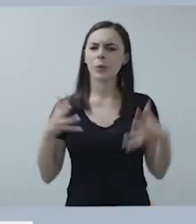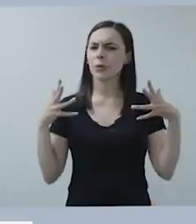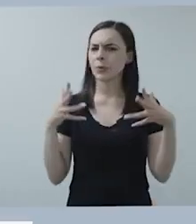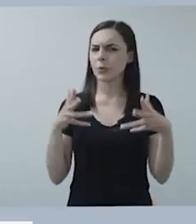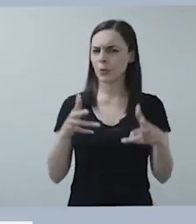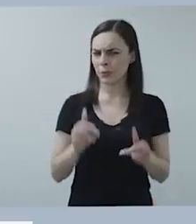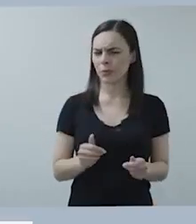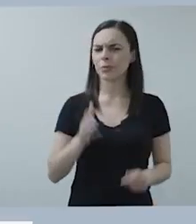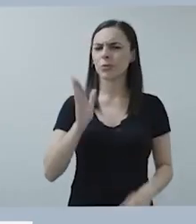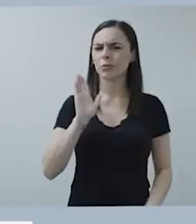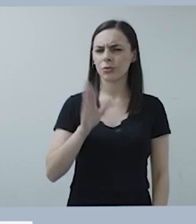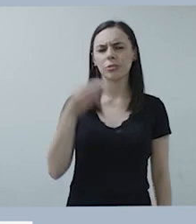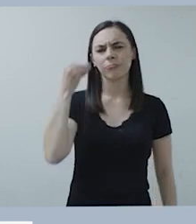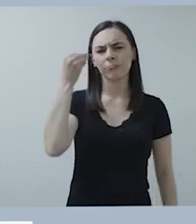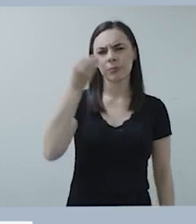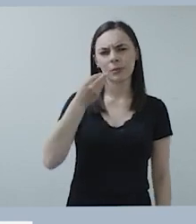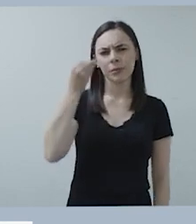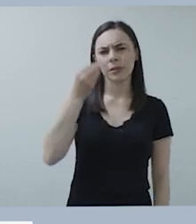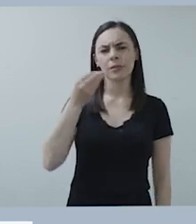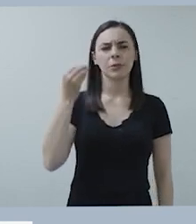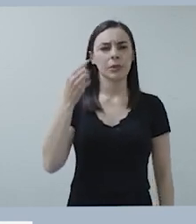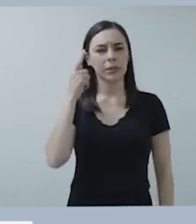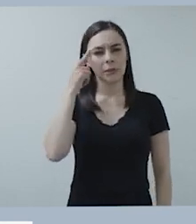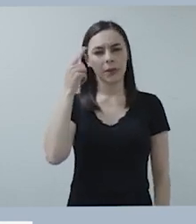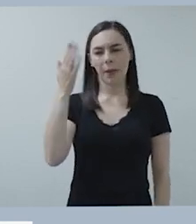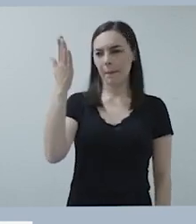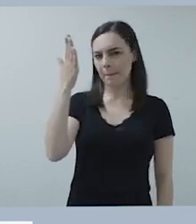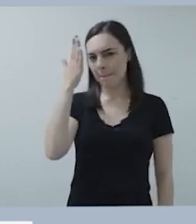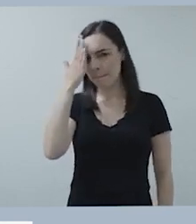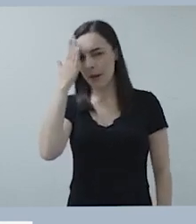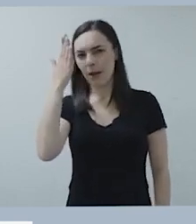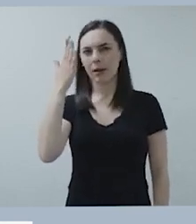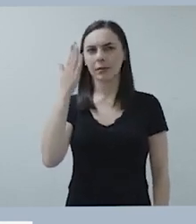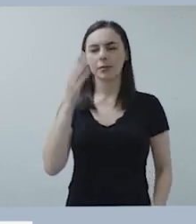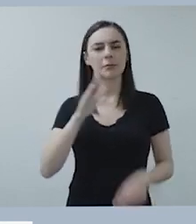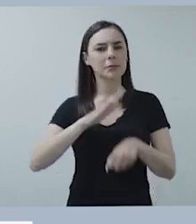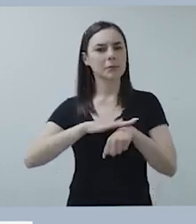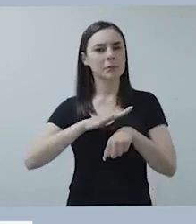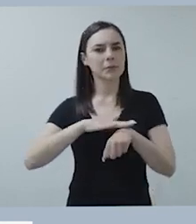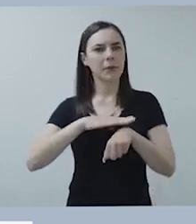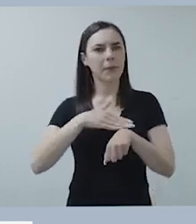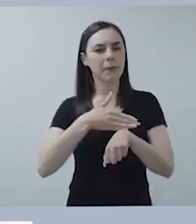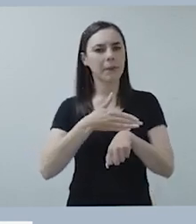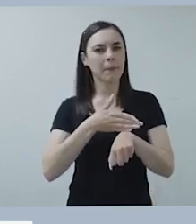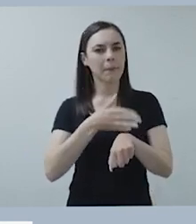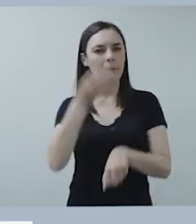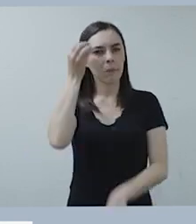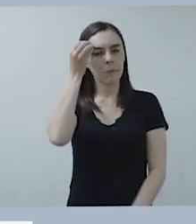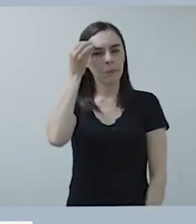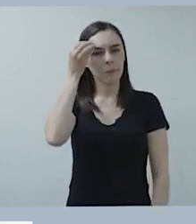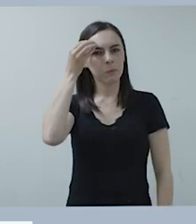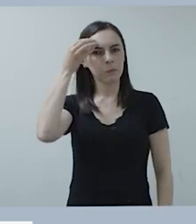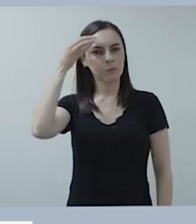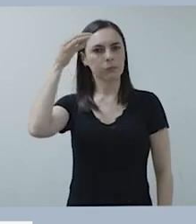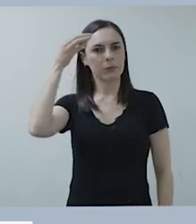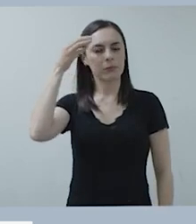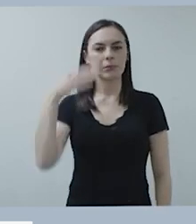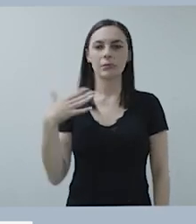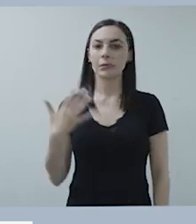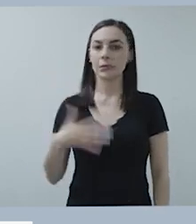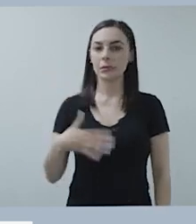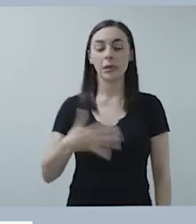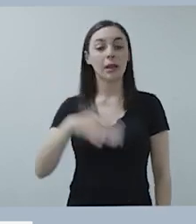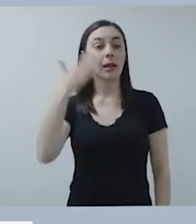já bateu a cabeça e em minutos ganhou um galo.